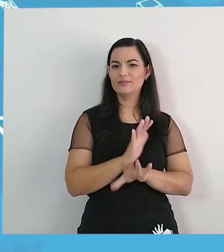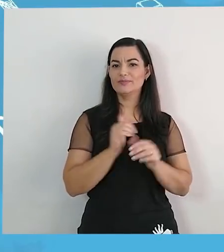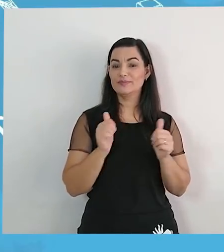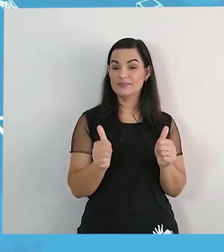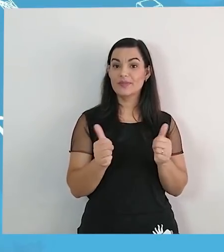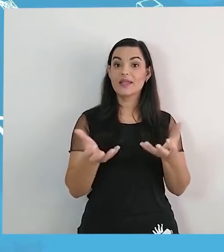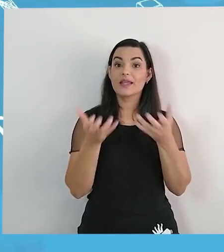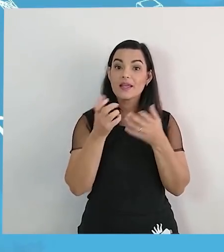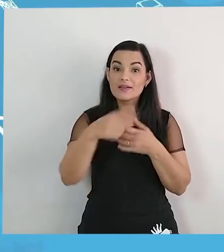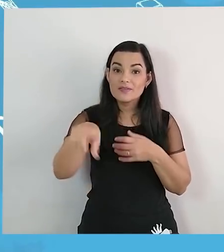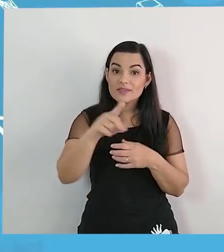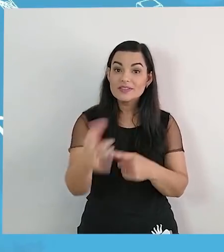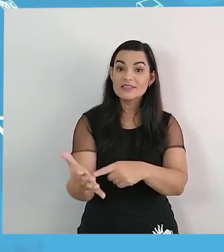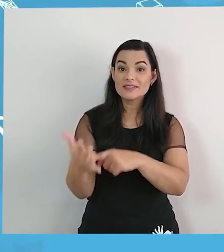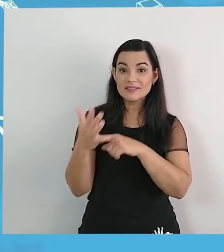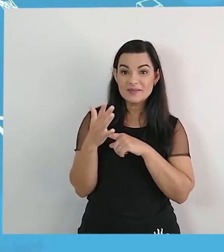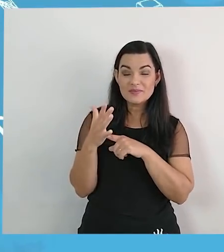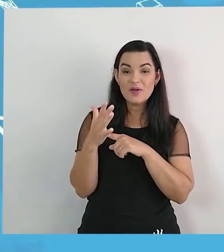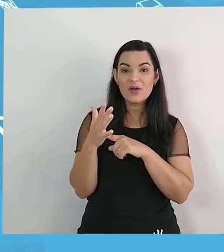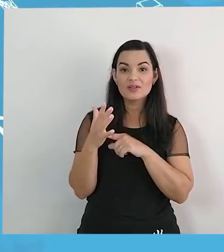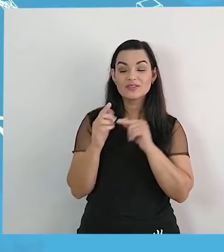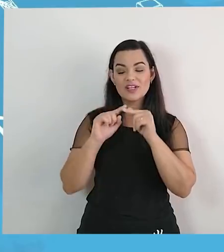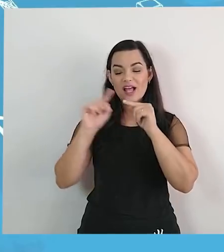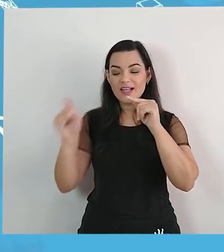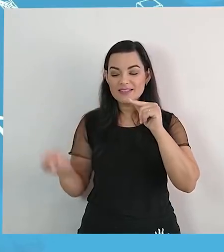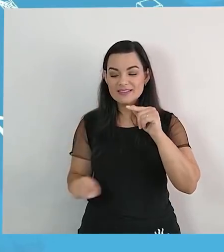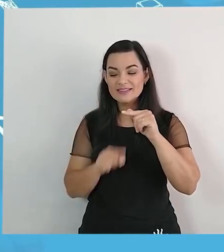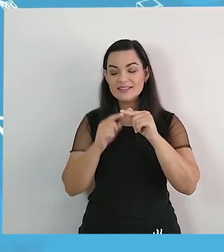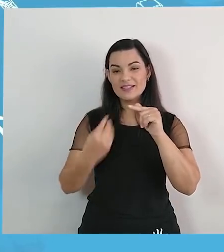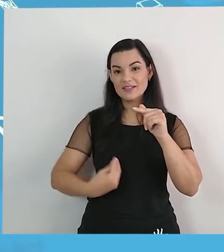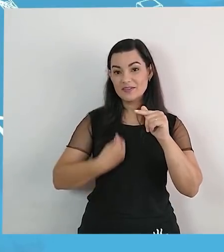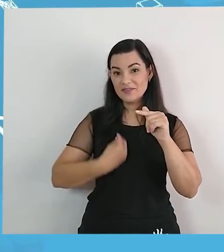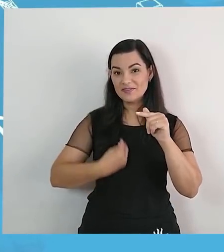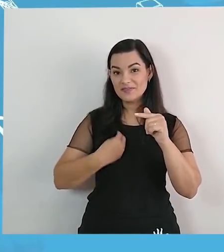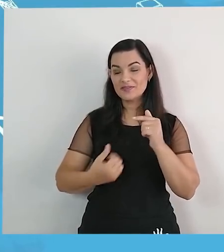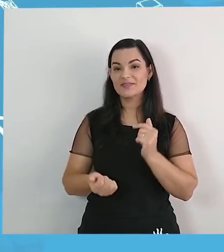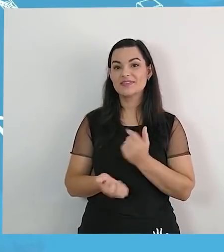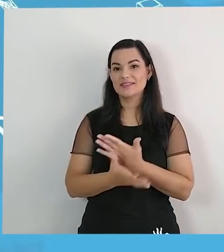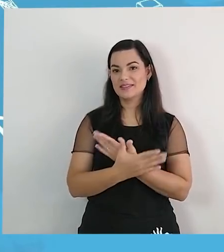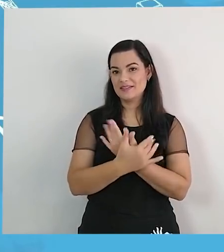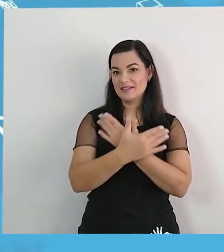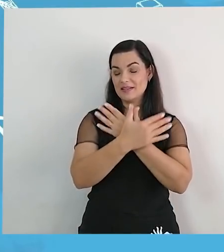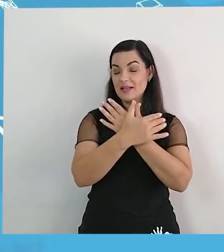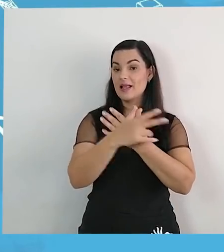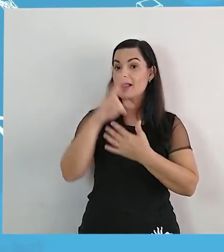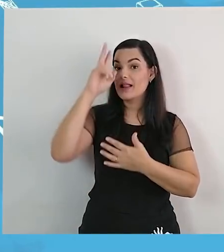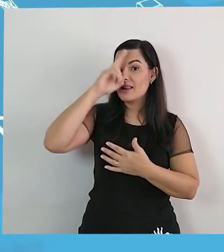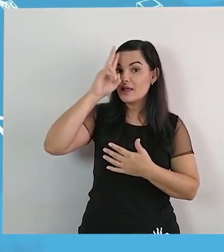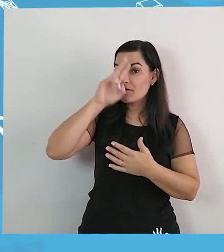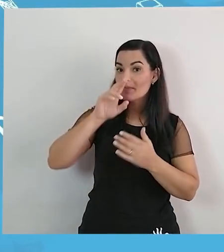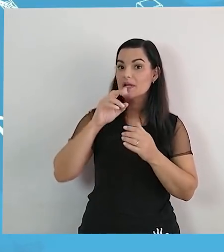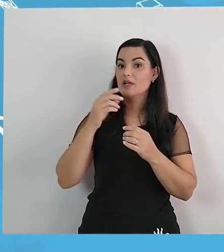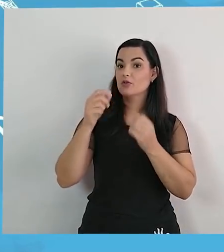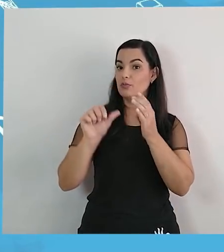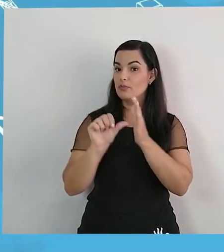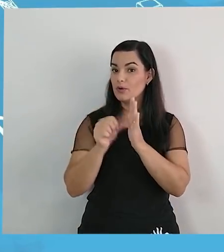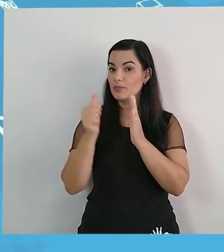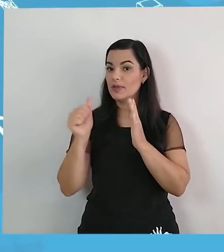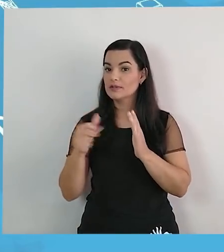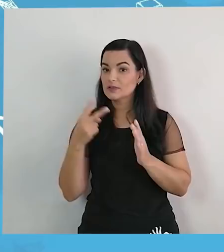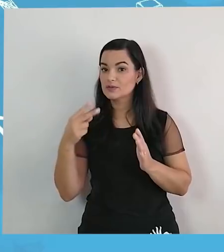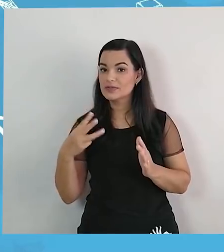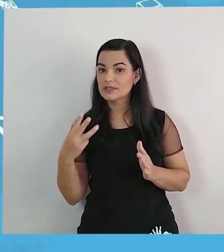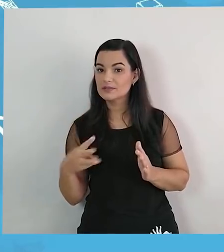o ciclo de vida da borboleta, respeitando aí a ordem entre suas fases e utilizando para